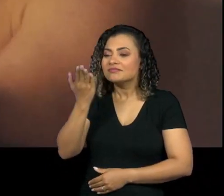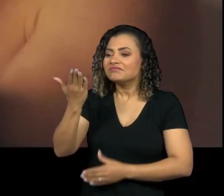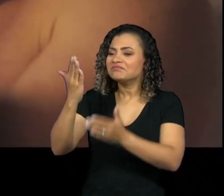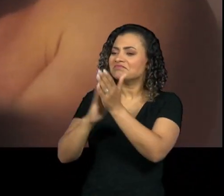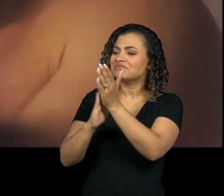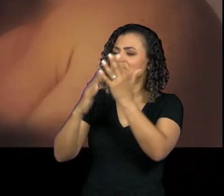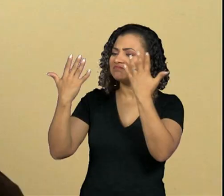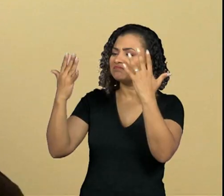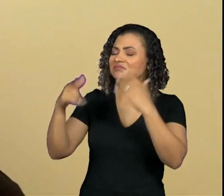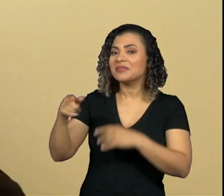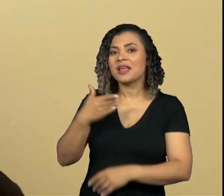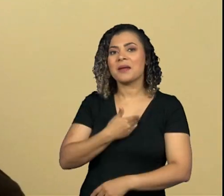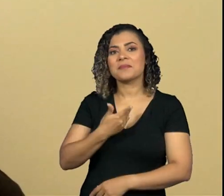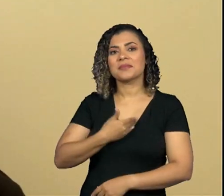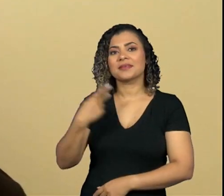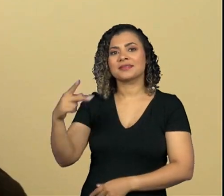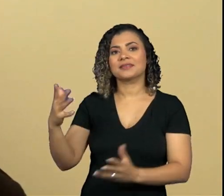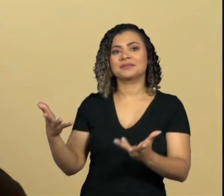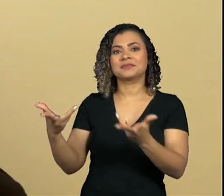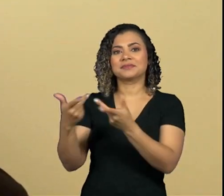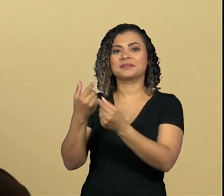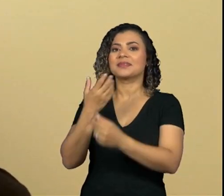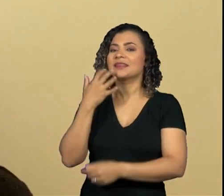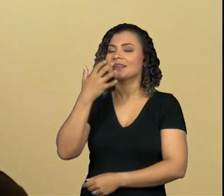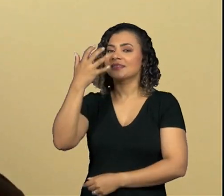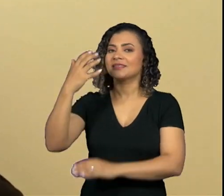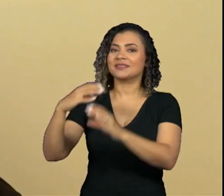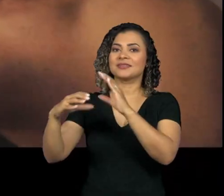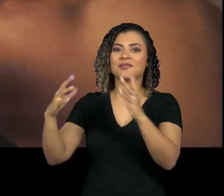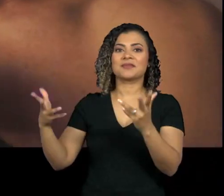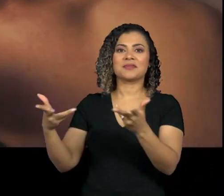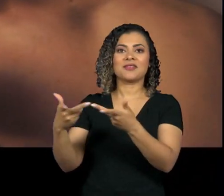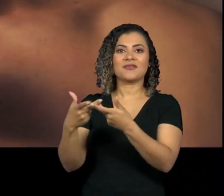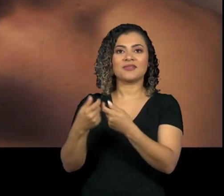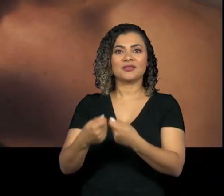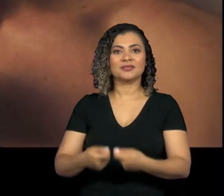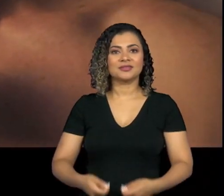ser amigo dessa cantora maravilhosa, que é a Ana Canhas.